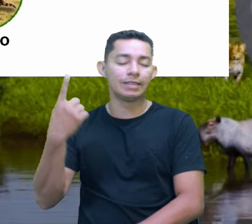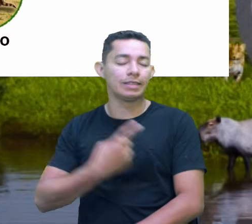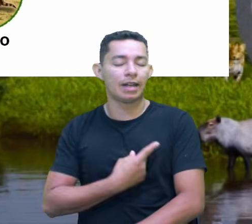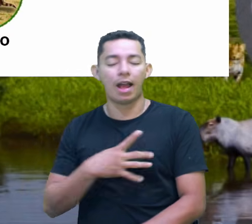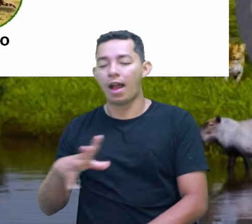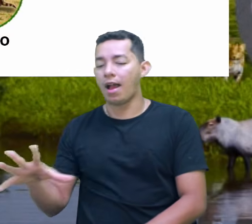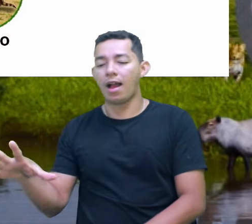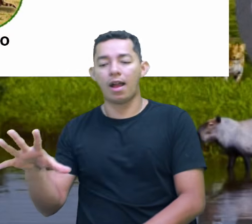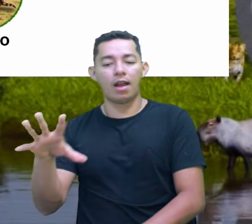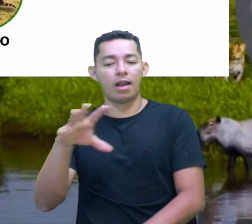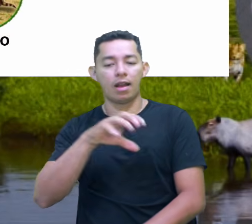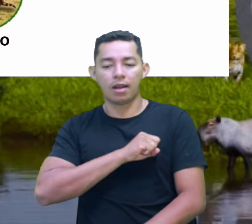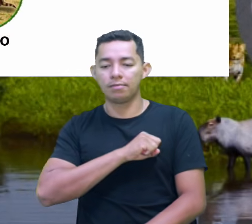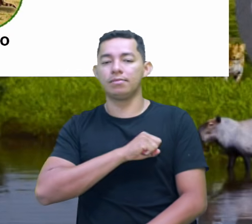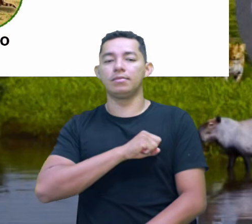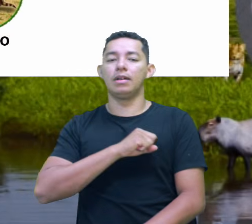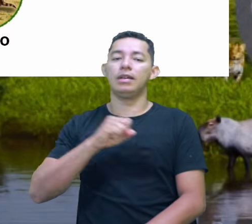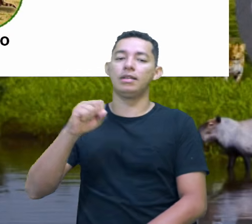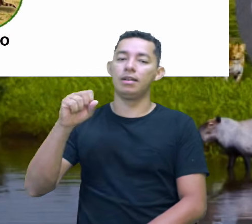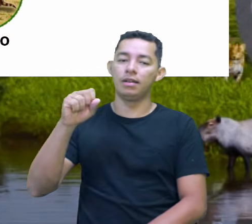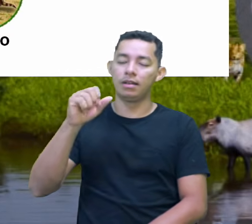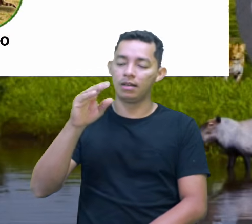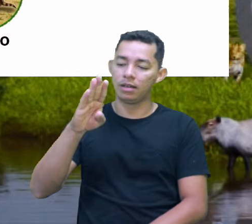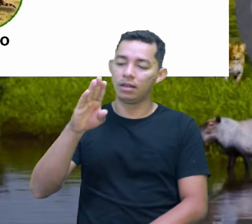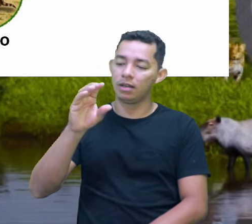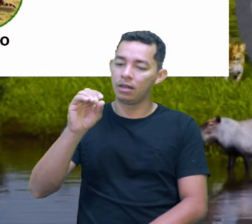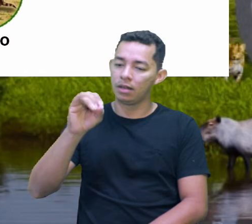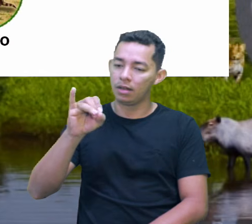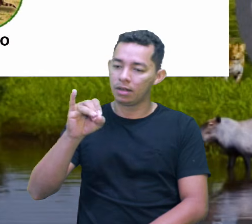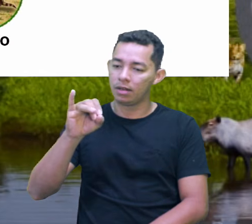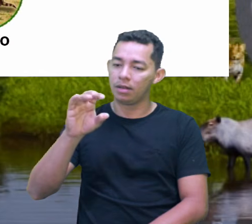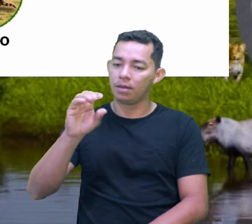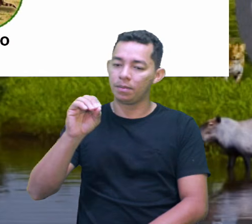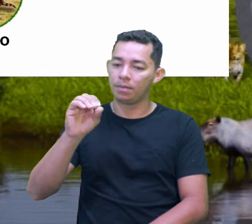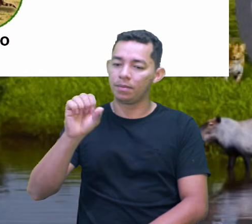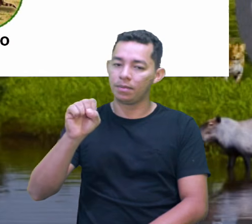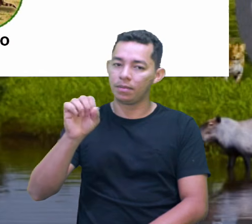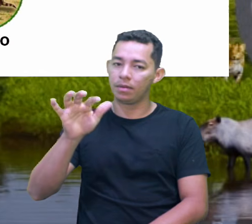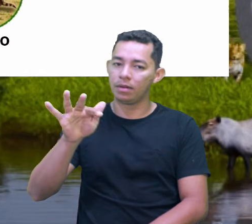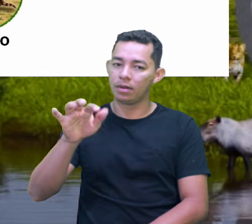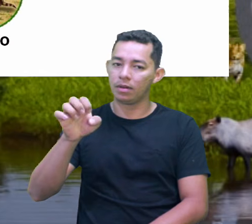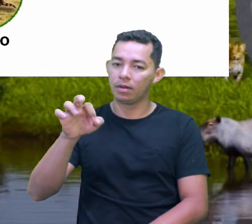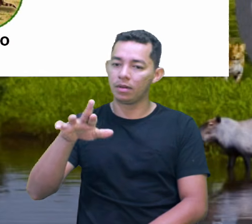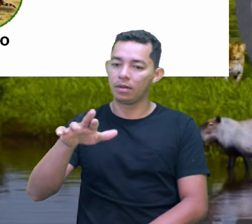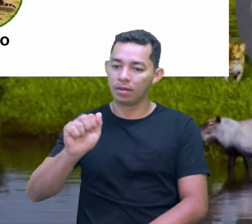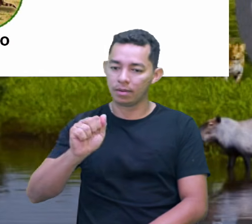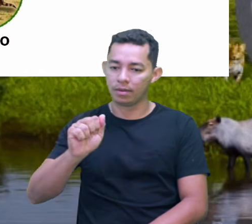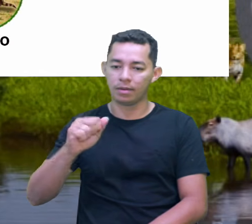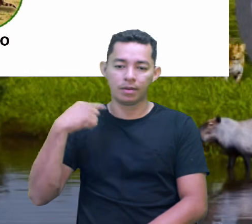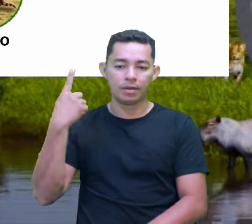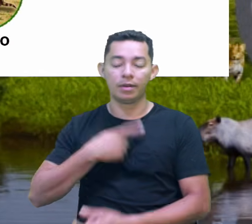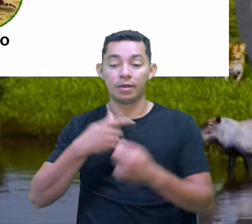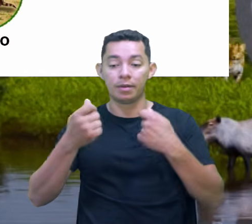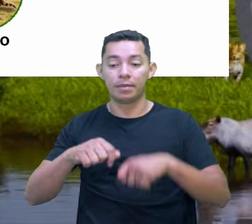querida biosfera, né? A gente precisa entender que